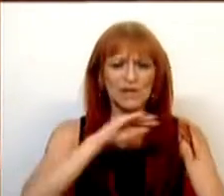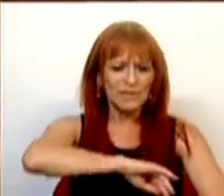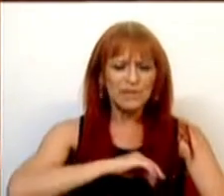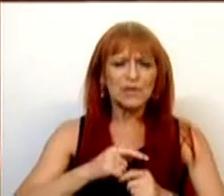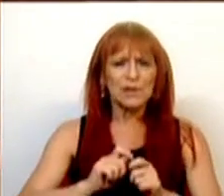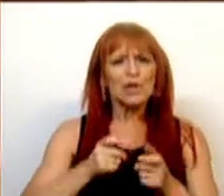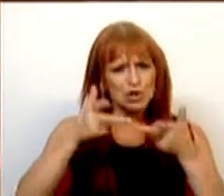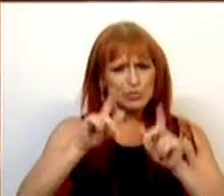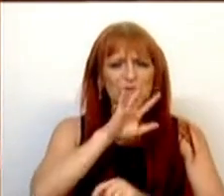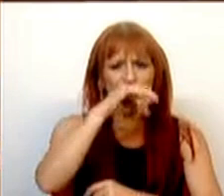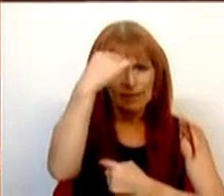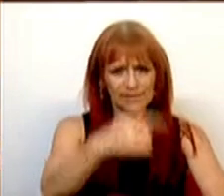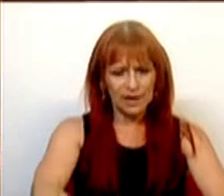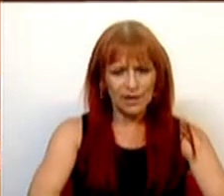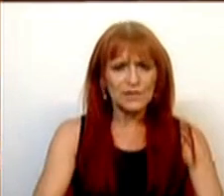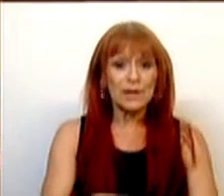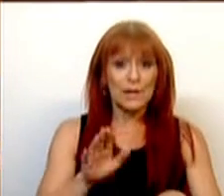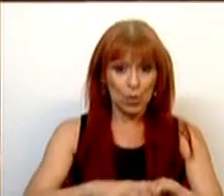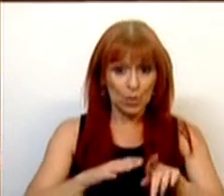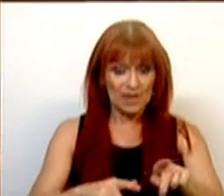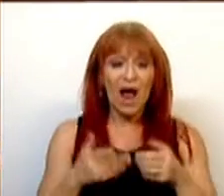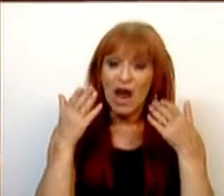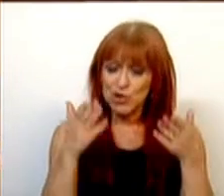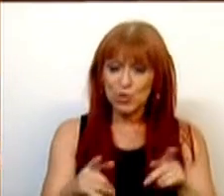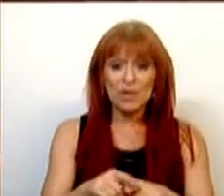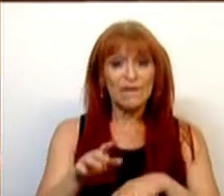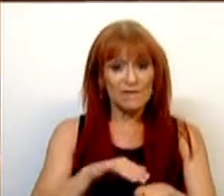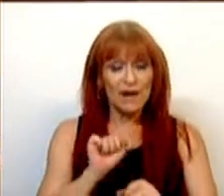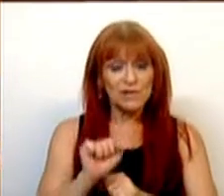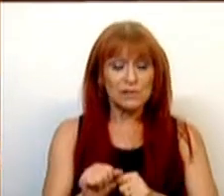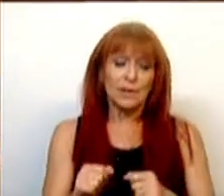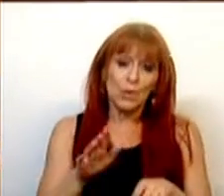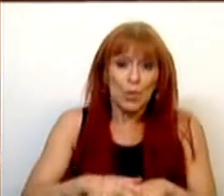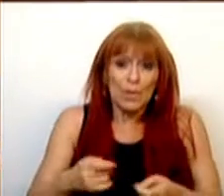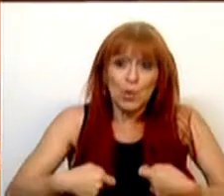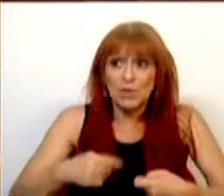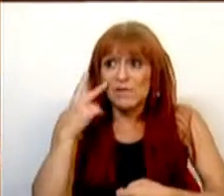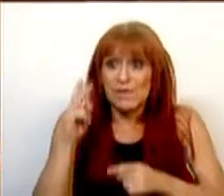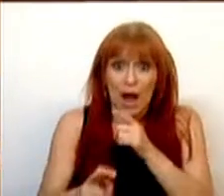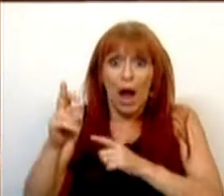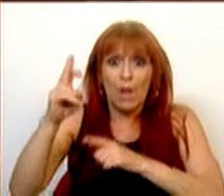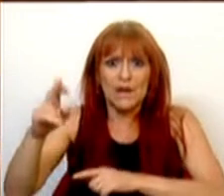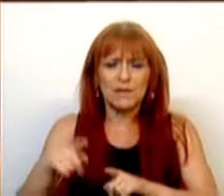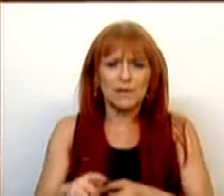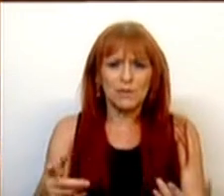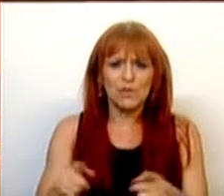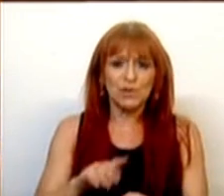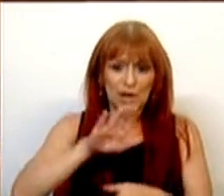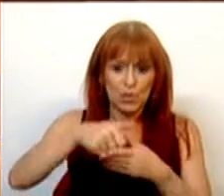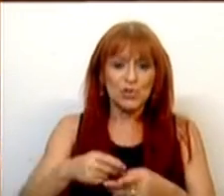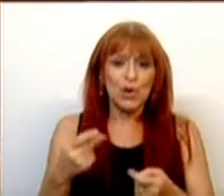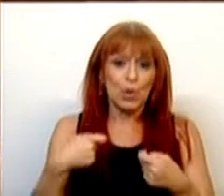rendimento disponível das famílias e, como tal, ajudam a fazer face ao aumento dos custos de vida, onde se incluem os